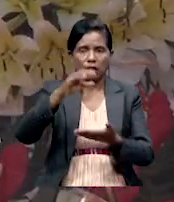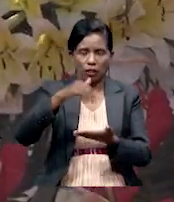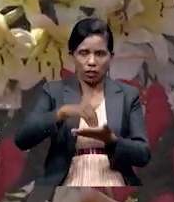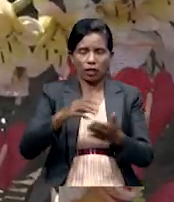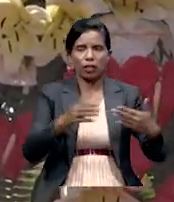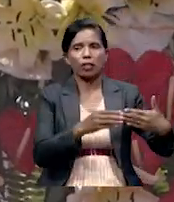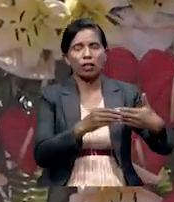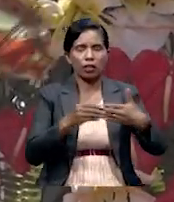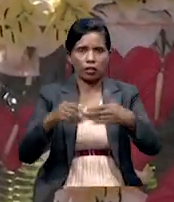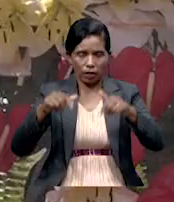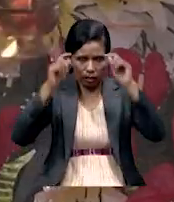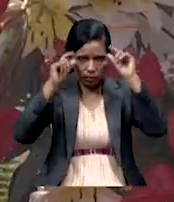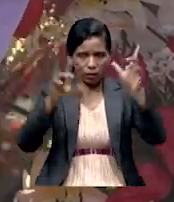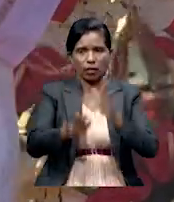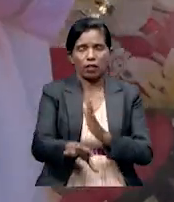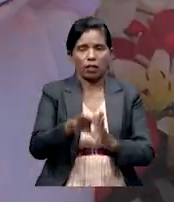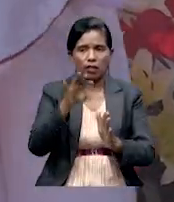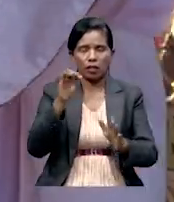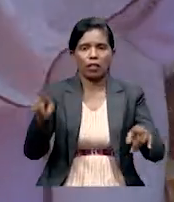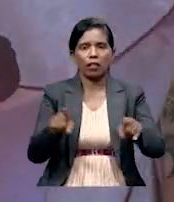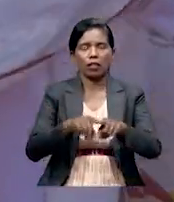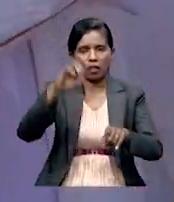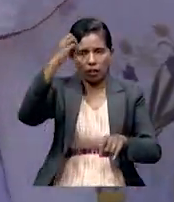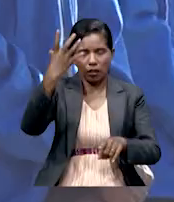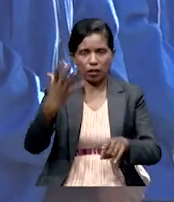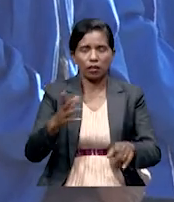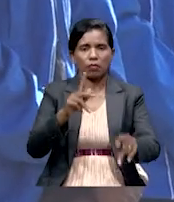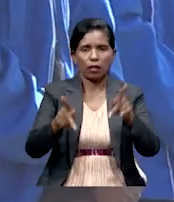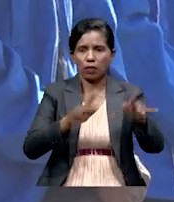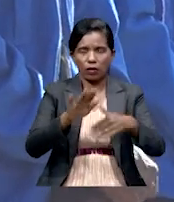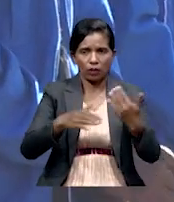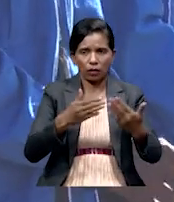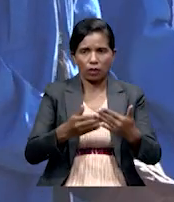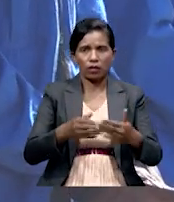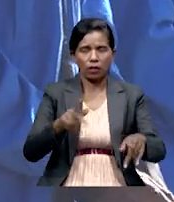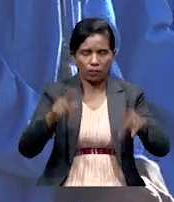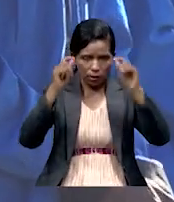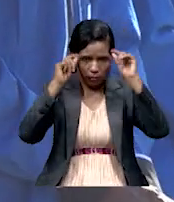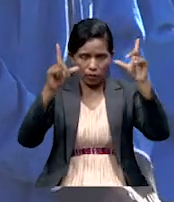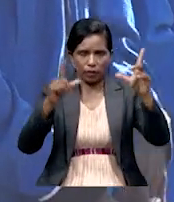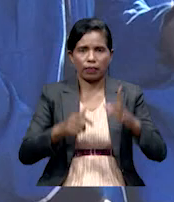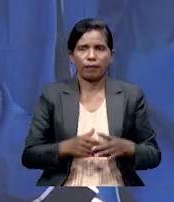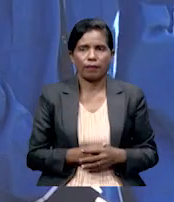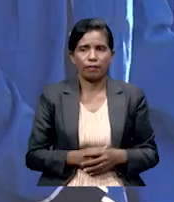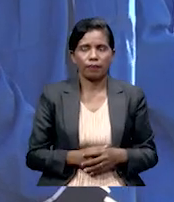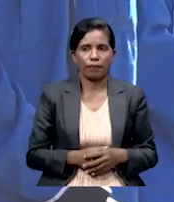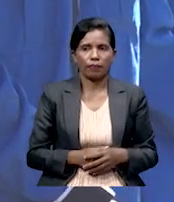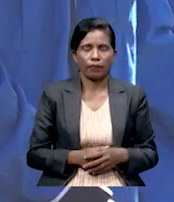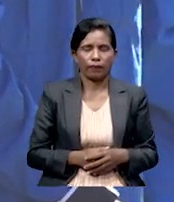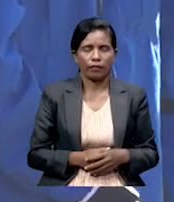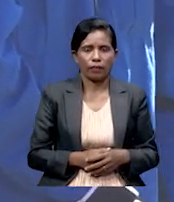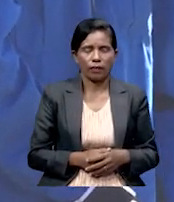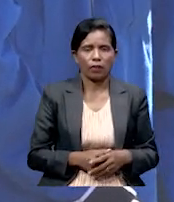uma creda e Timor-Leste ne retan, num dar graça ida bastrane católica no povo Timor-Leste Tomak. Dom Virgílio do Carmo da